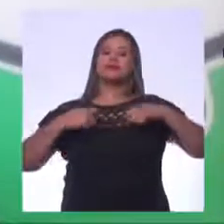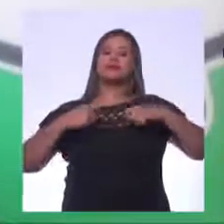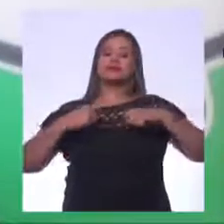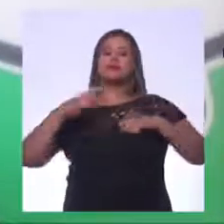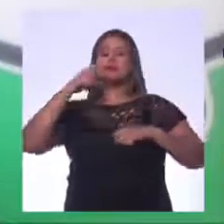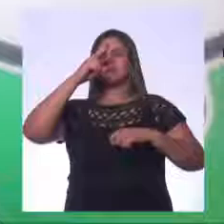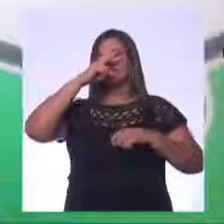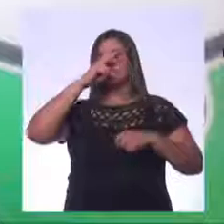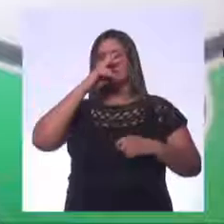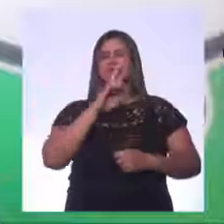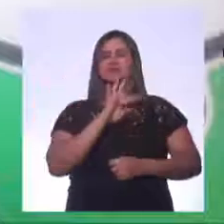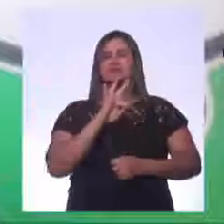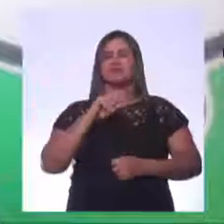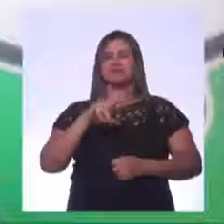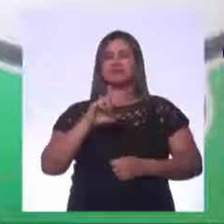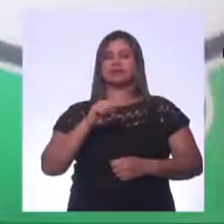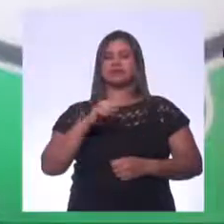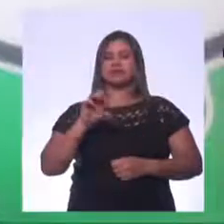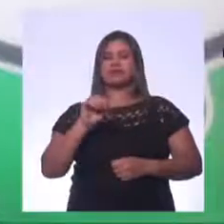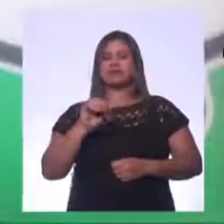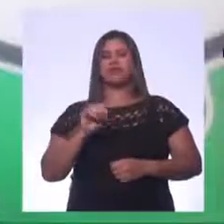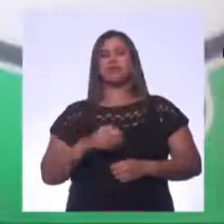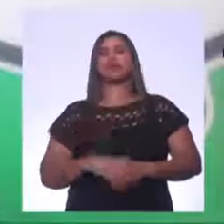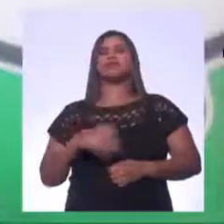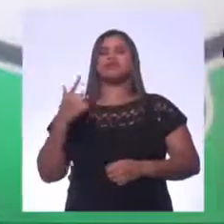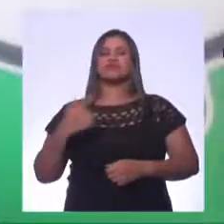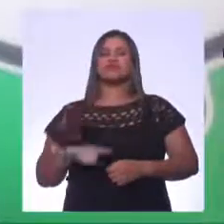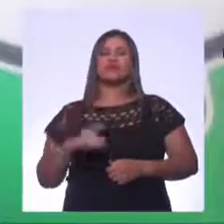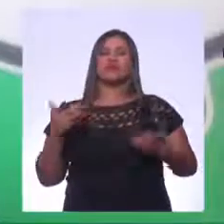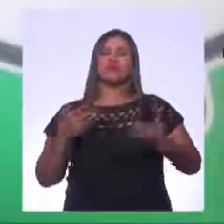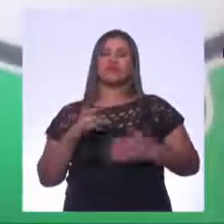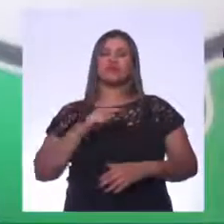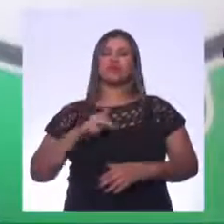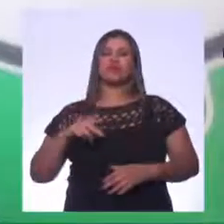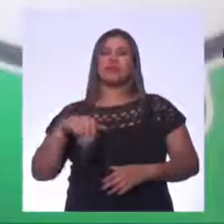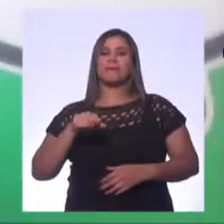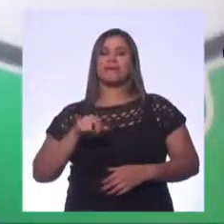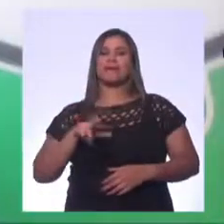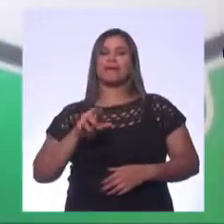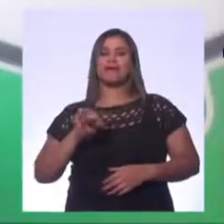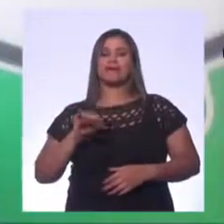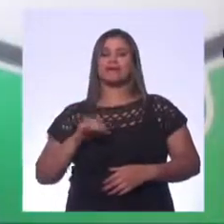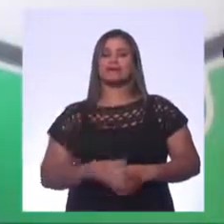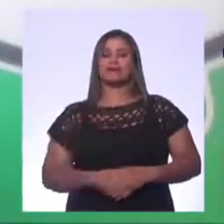atenção, ok? Então, passo novamente a palavra à professora Mari.